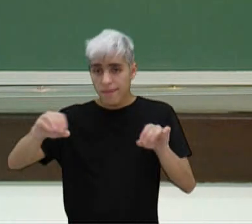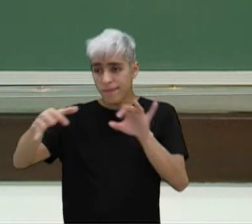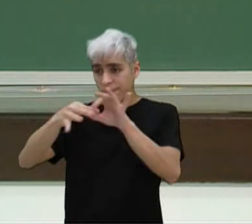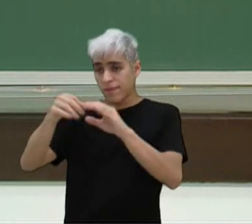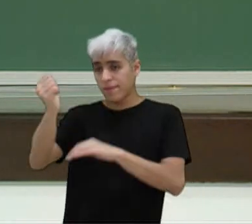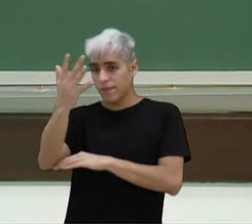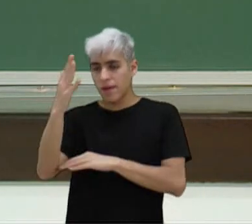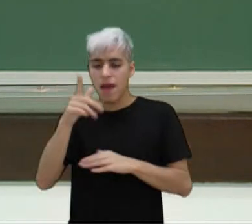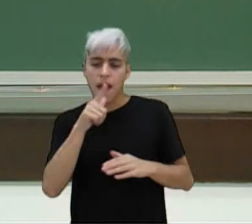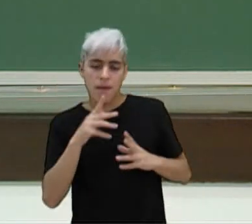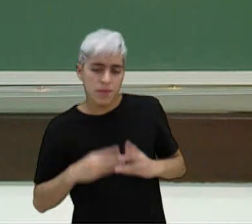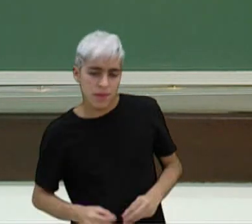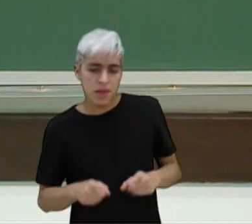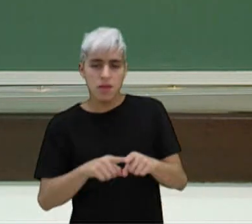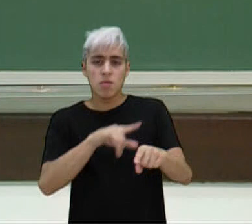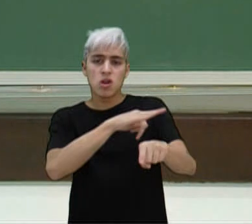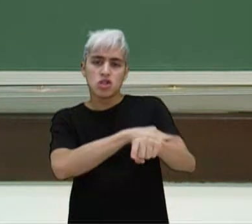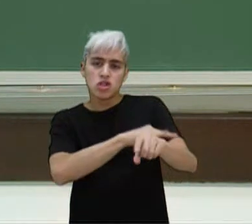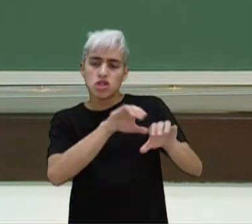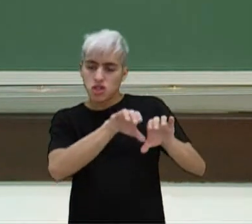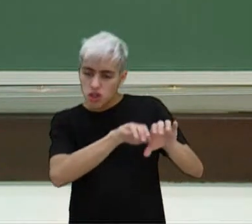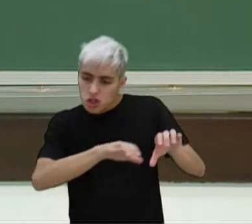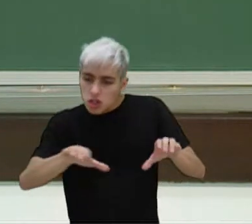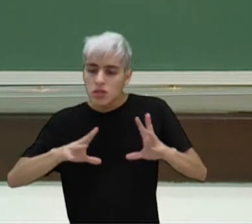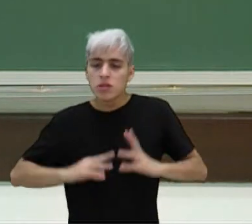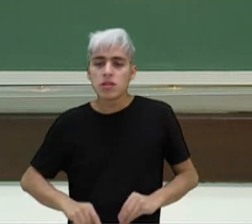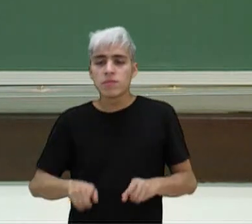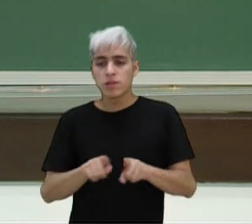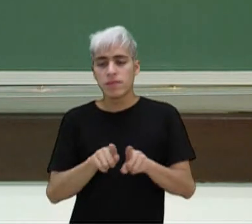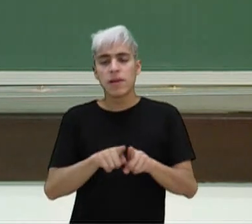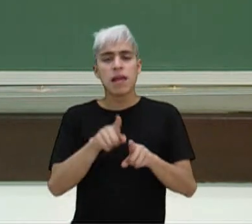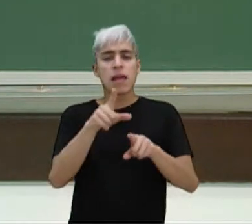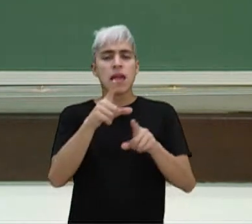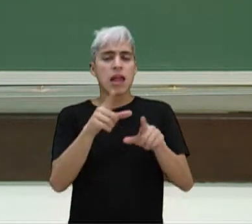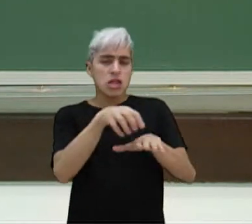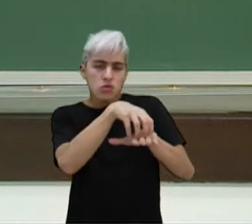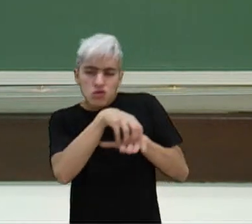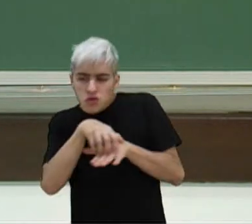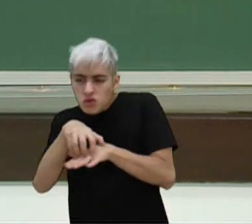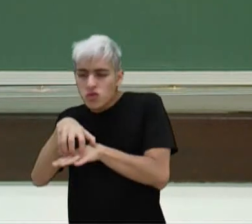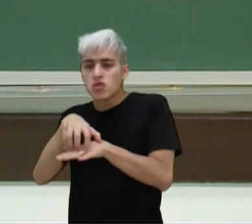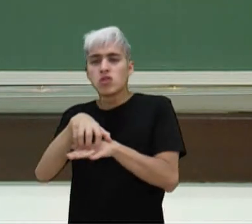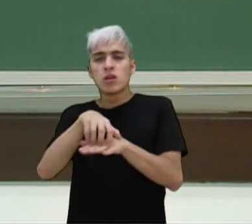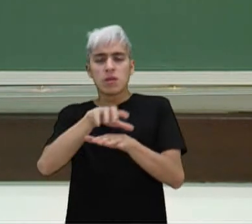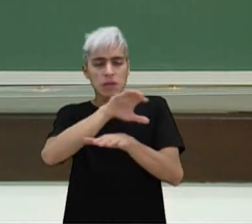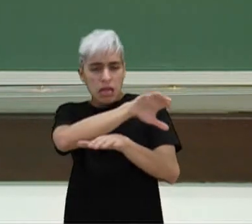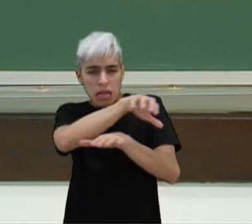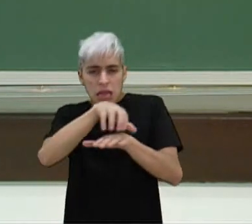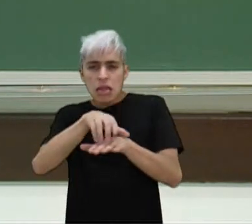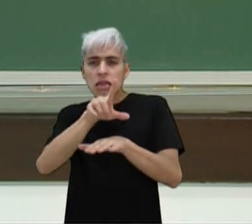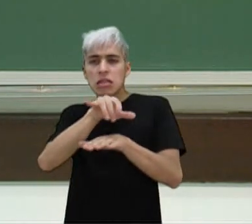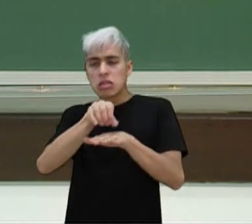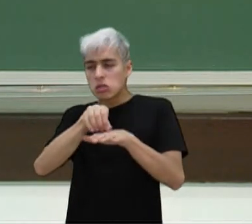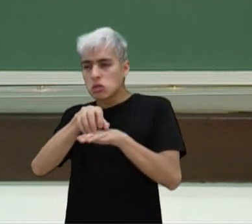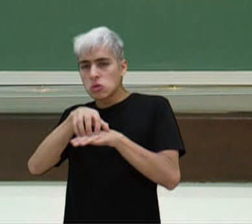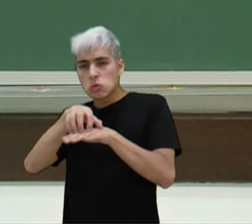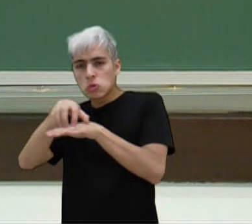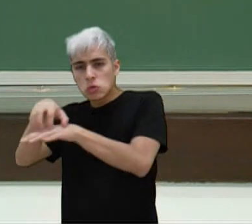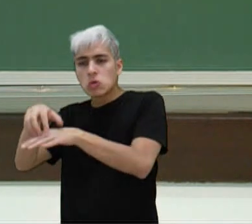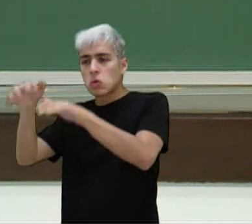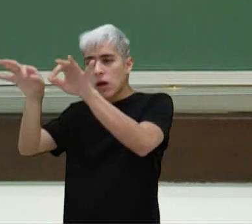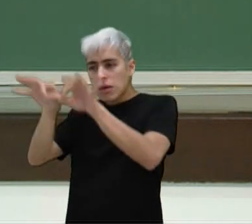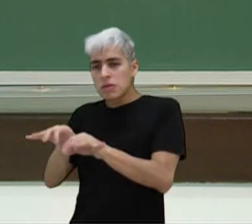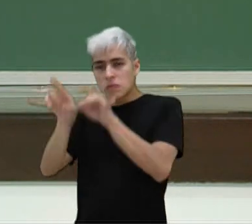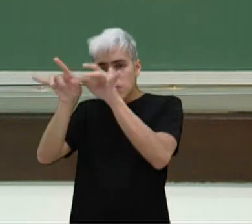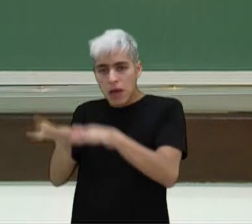água tratada, tratar o esgoto, levar a coleta de lixo, trabalhar a ocupação de solo. Então todas